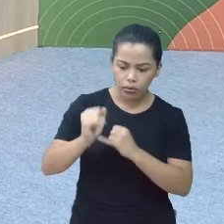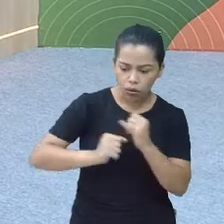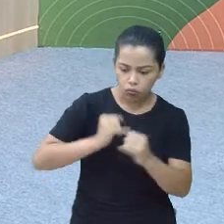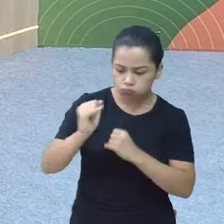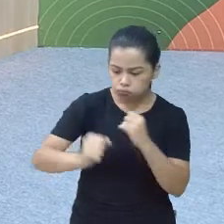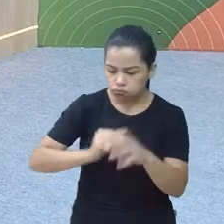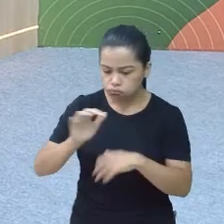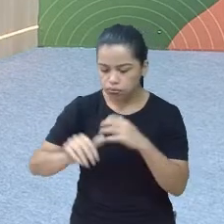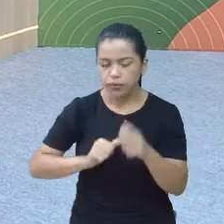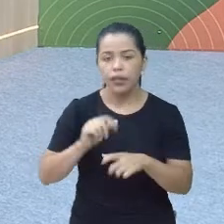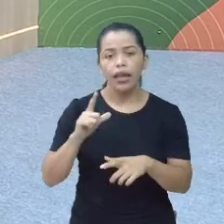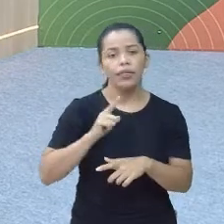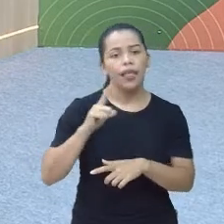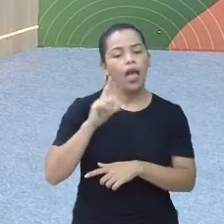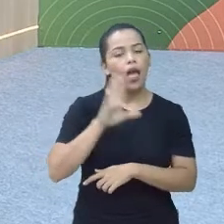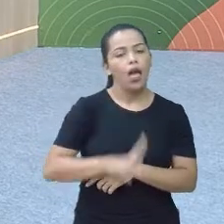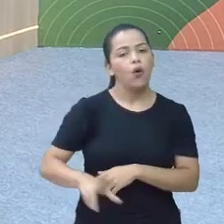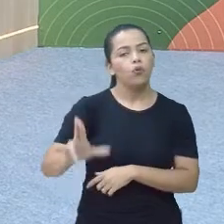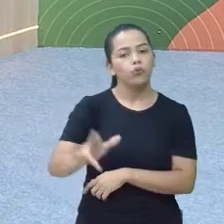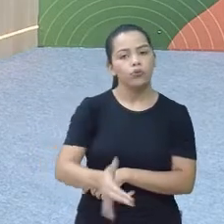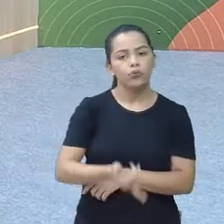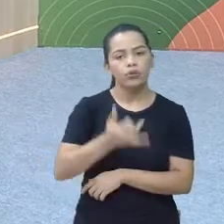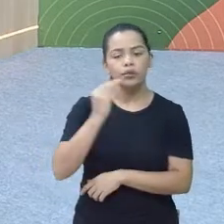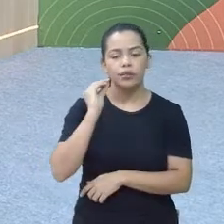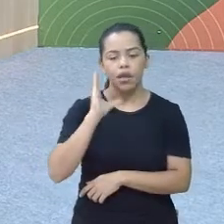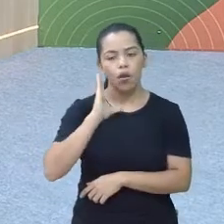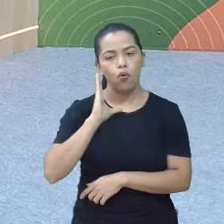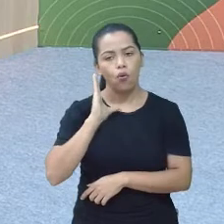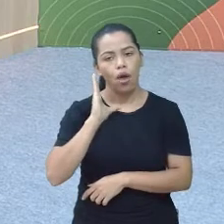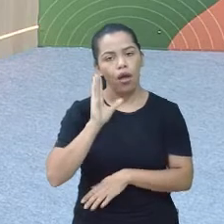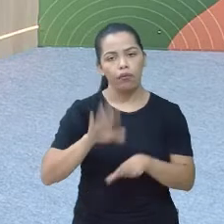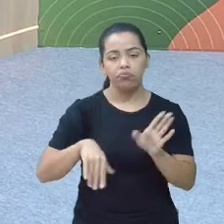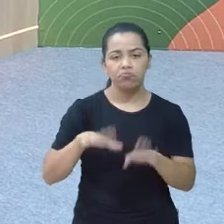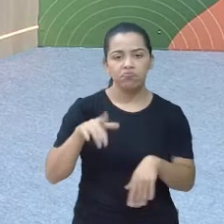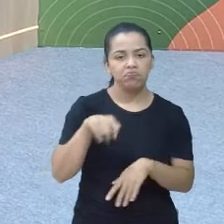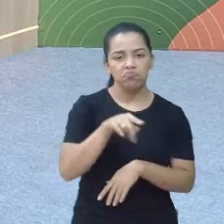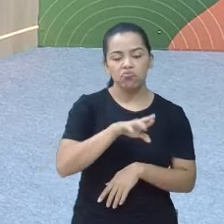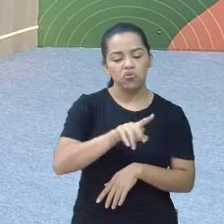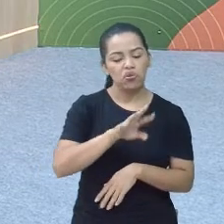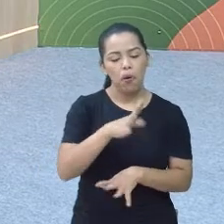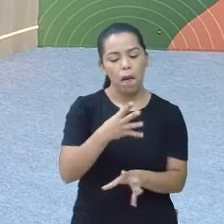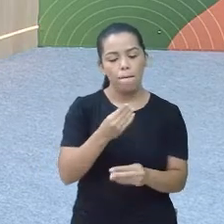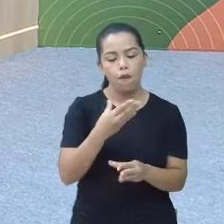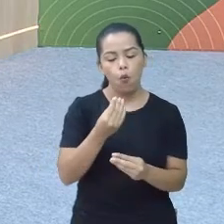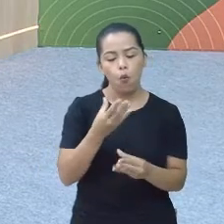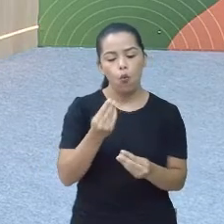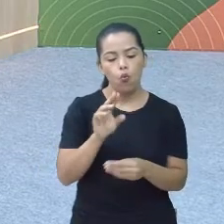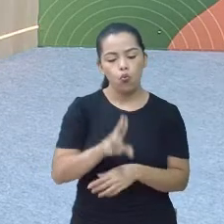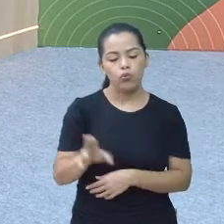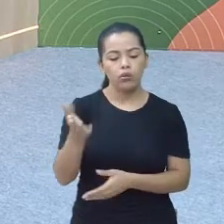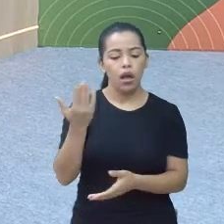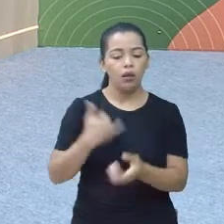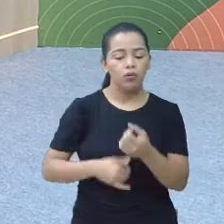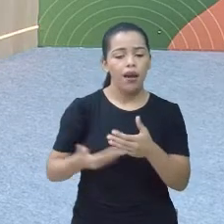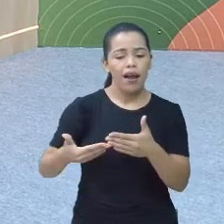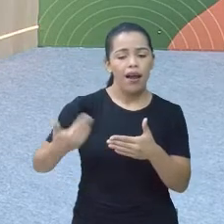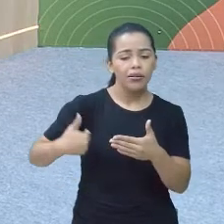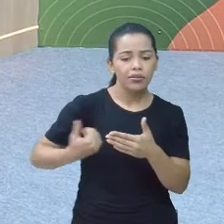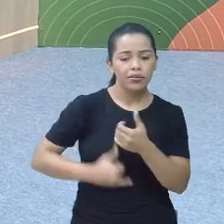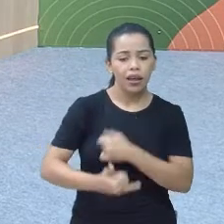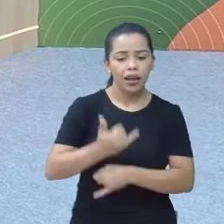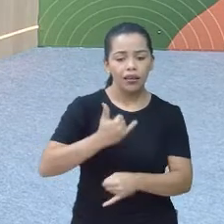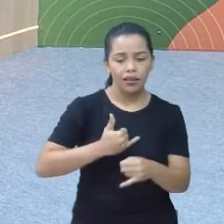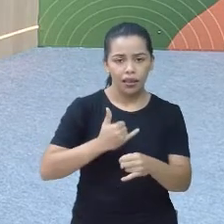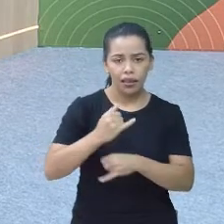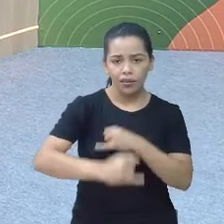primordialmente. A gente tem o uso do telefone, né? Que talvez hoje não seja mais tão recorrente, mas antes da internet a gente tinha o